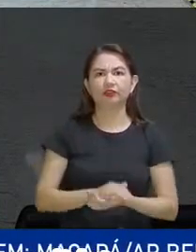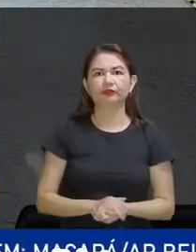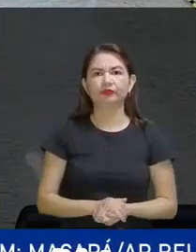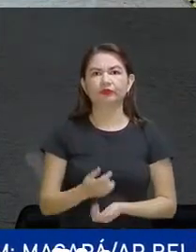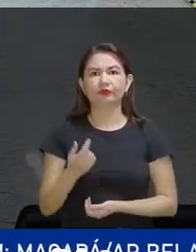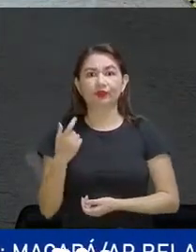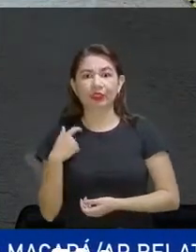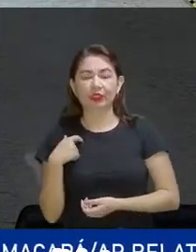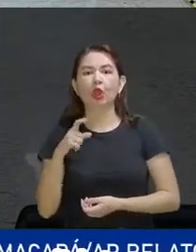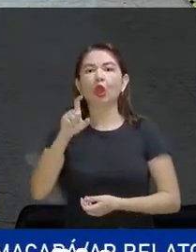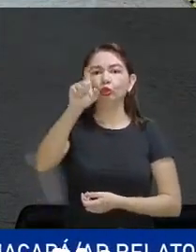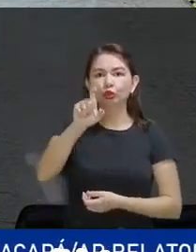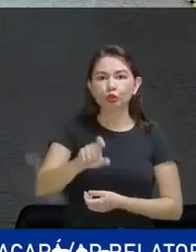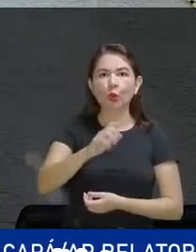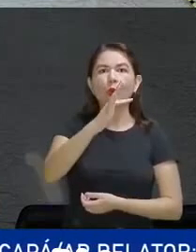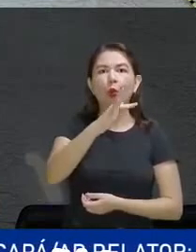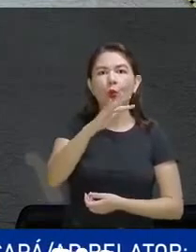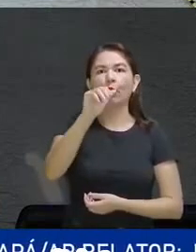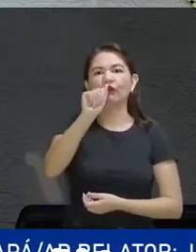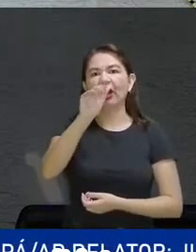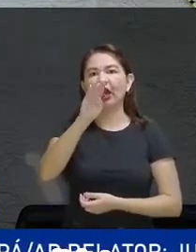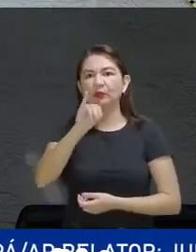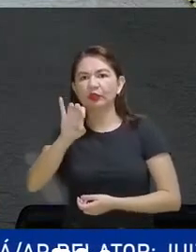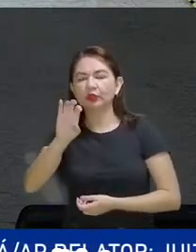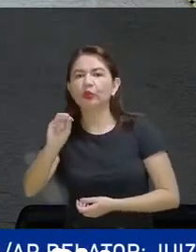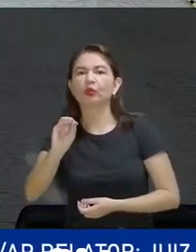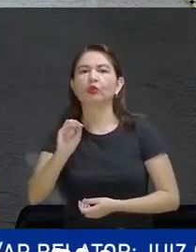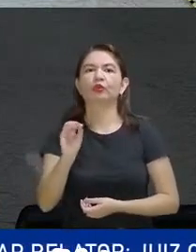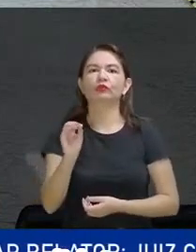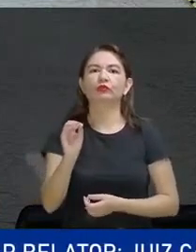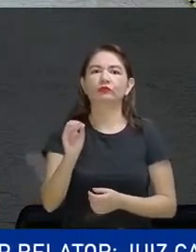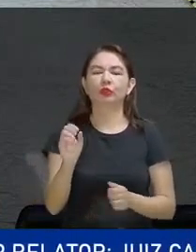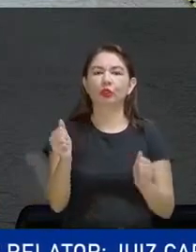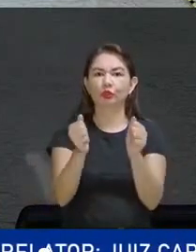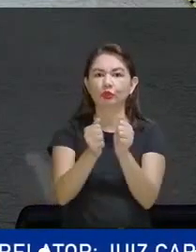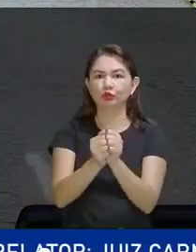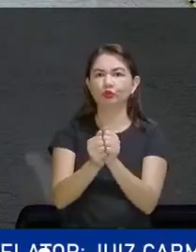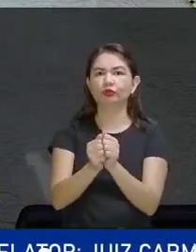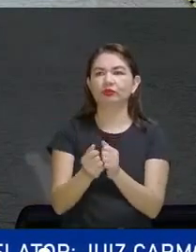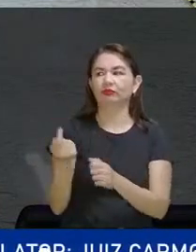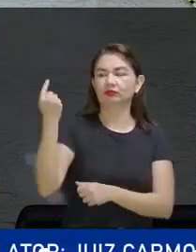sou Fábio Jucá, a foto dele e no fundo o candidato.